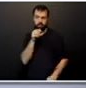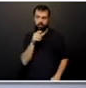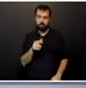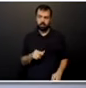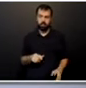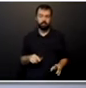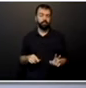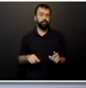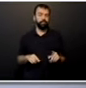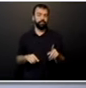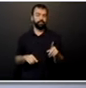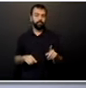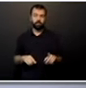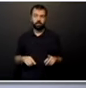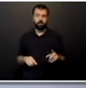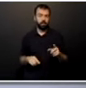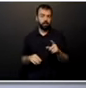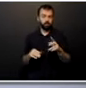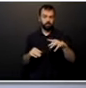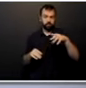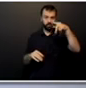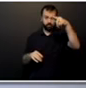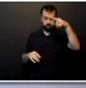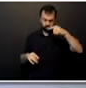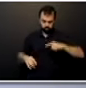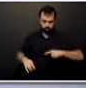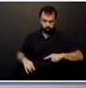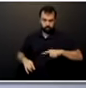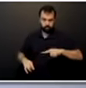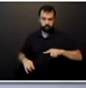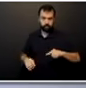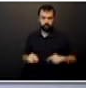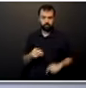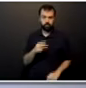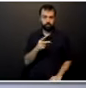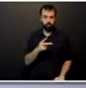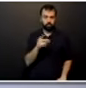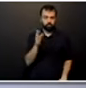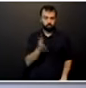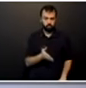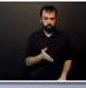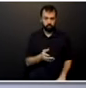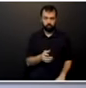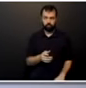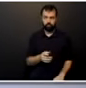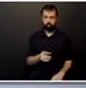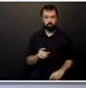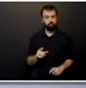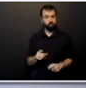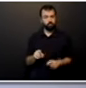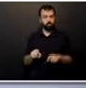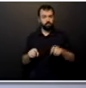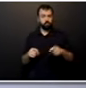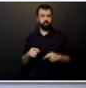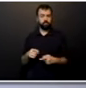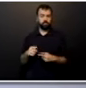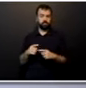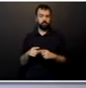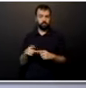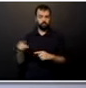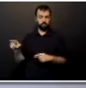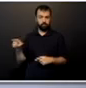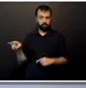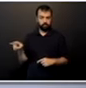2 litros e meio se eu usasse a proporção se houvesse a proporção na tabela deveriam ser